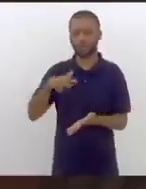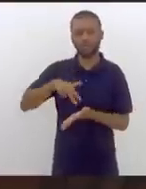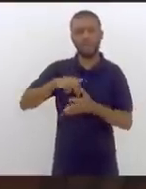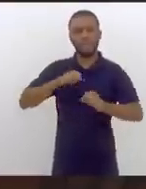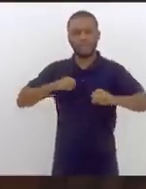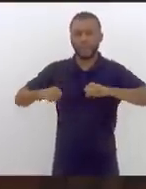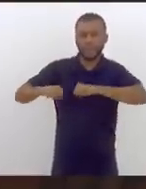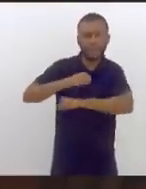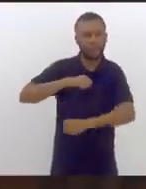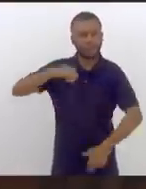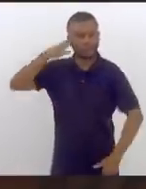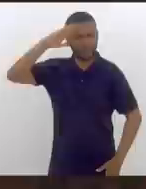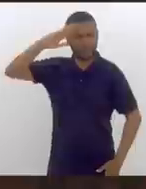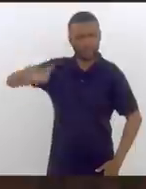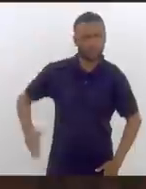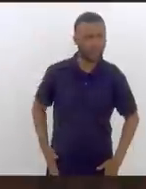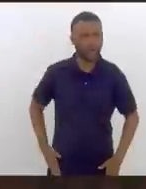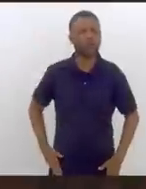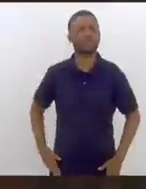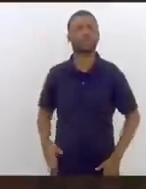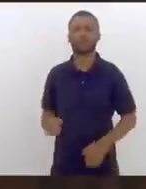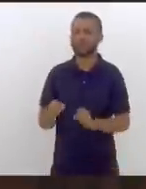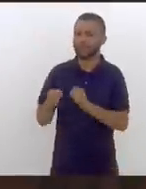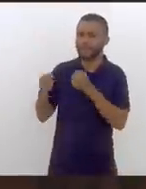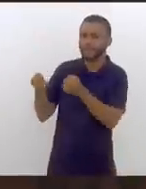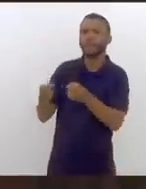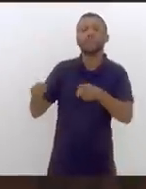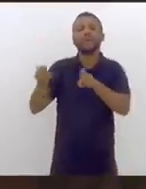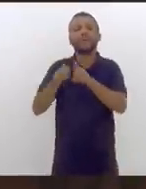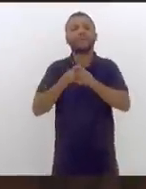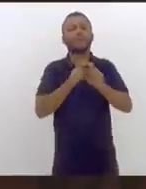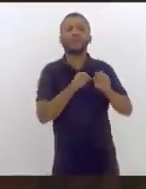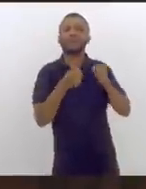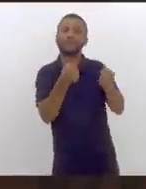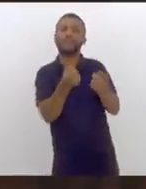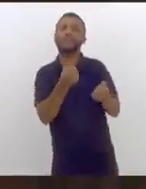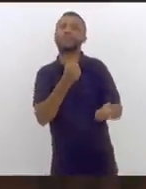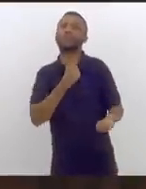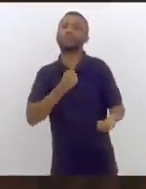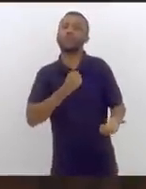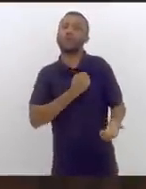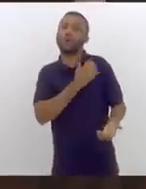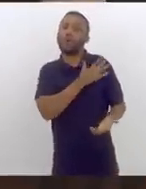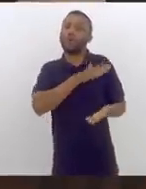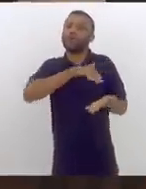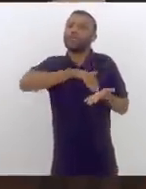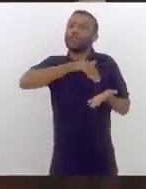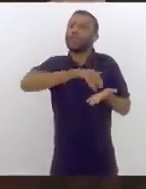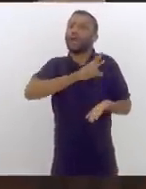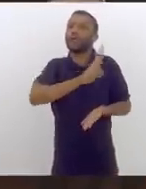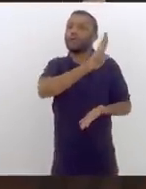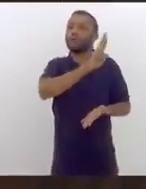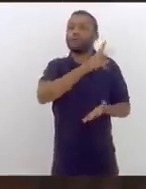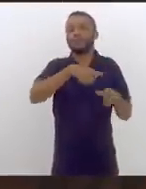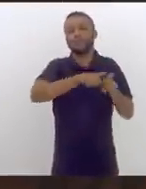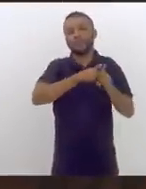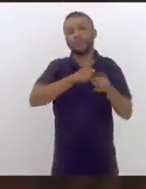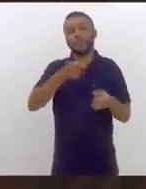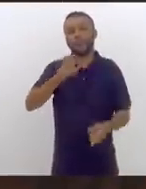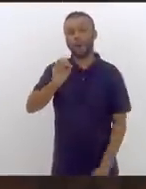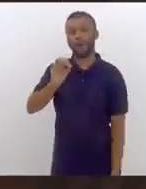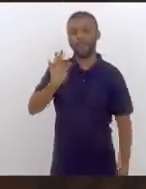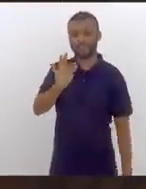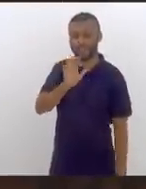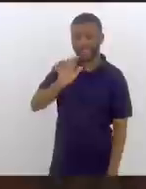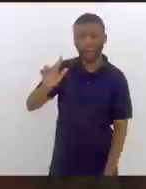soldado como defendia alguns aqui como entrei em defesa do secretário Como já entrei em defesa também de Oficiais então automaticamente